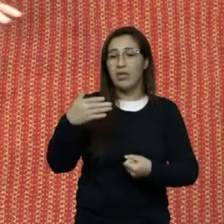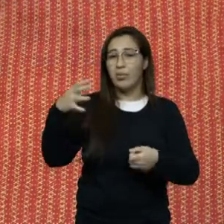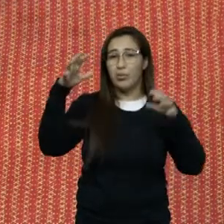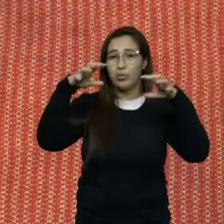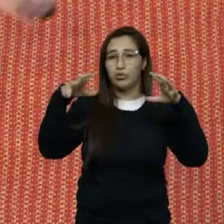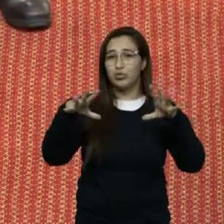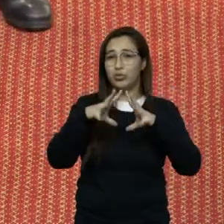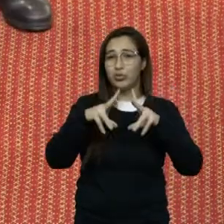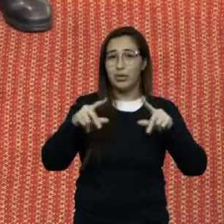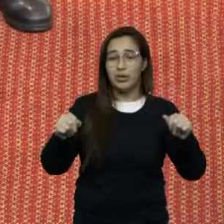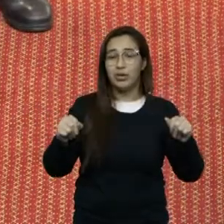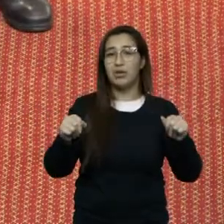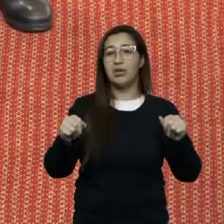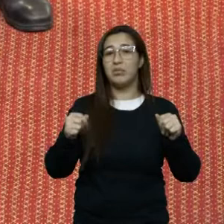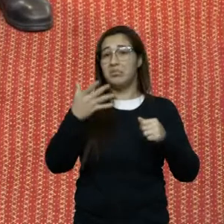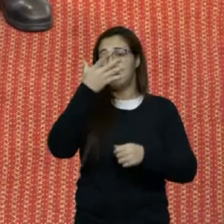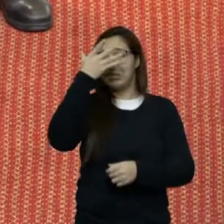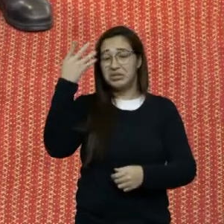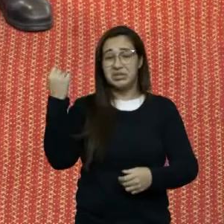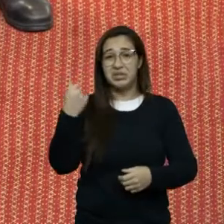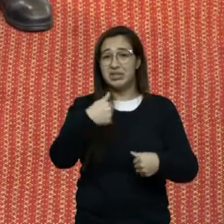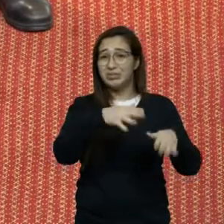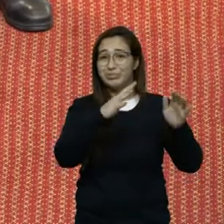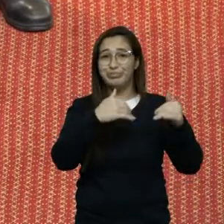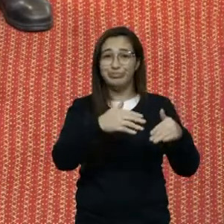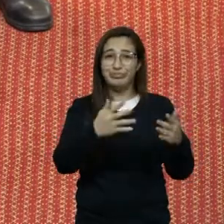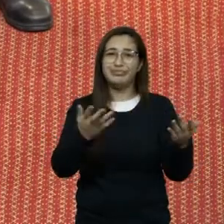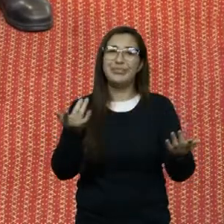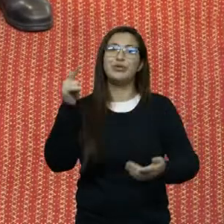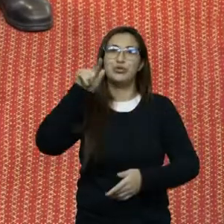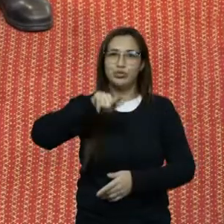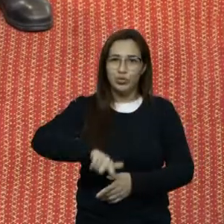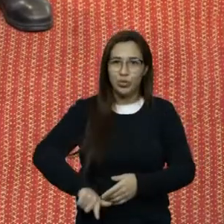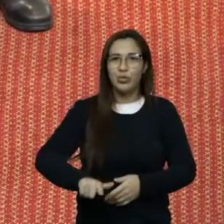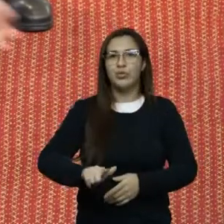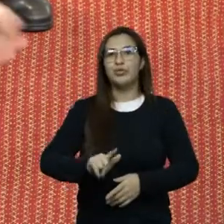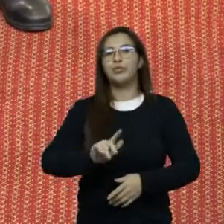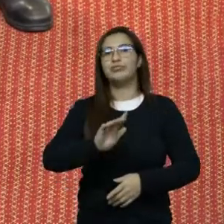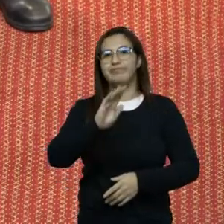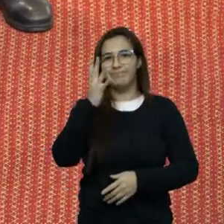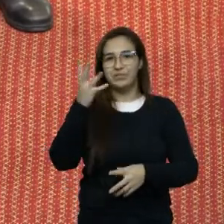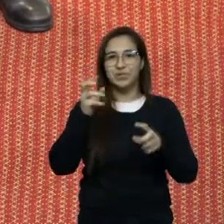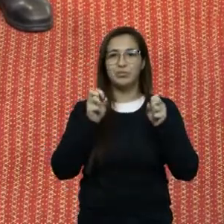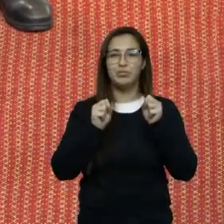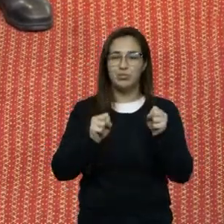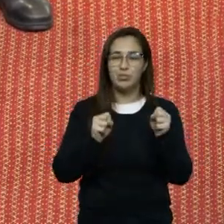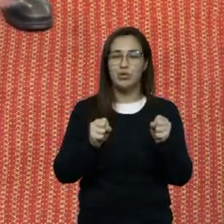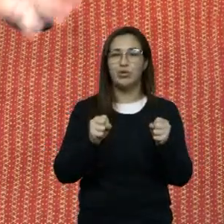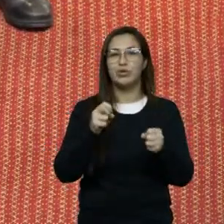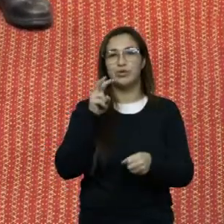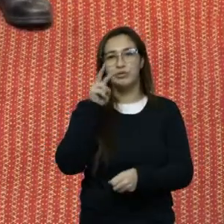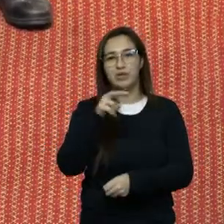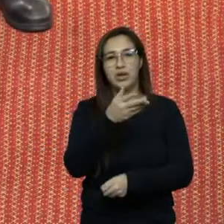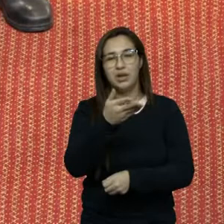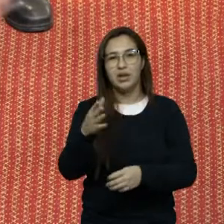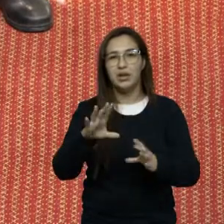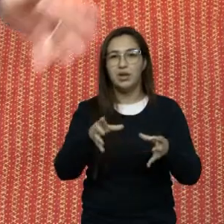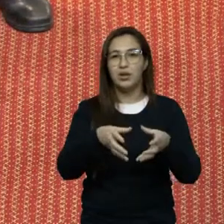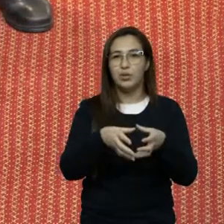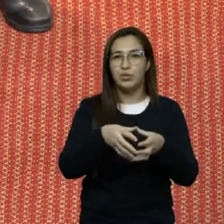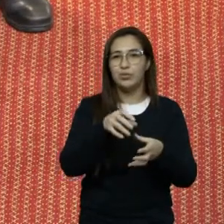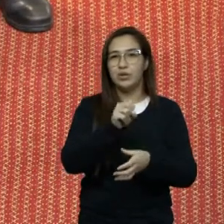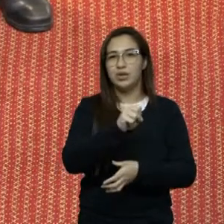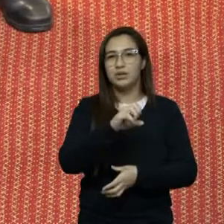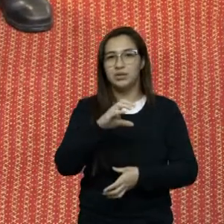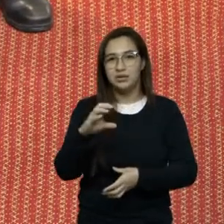se esquece de novo fica o problema dele do José Walter esquecido e novamente o risco e correr devemos aí o catarinenses não é